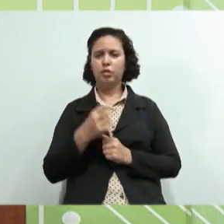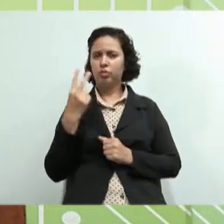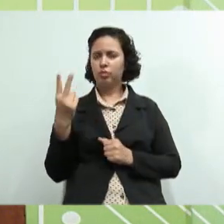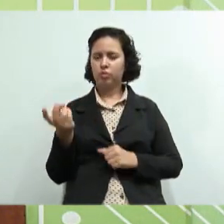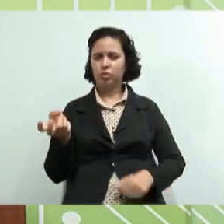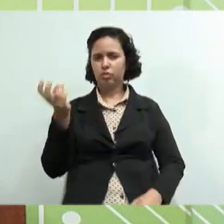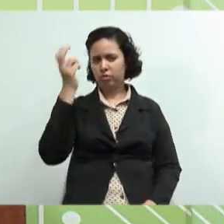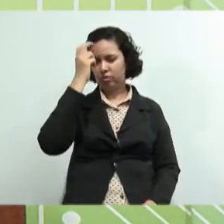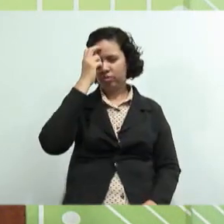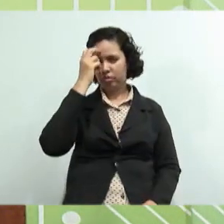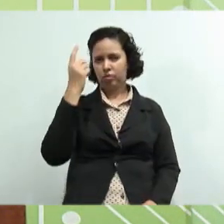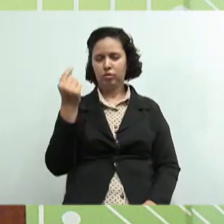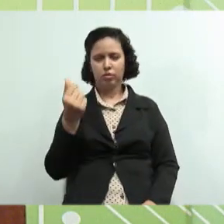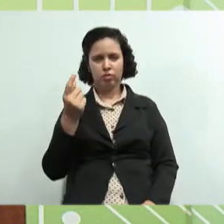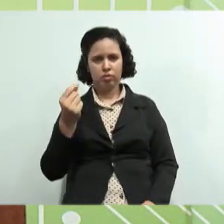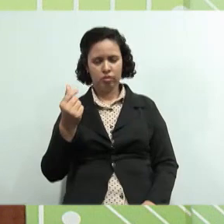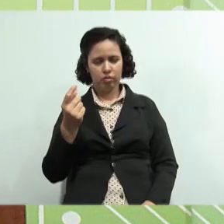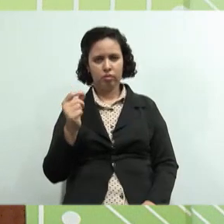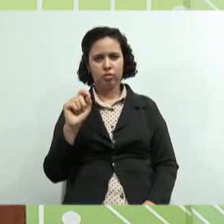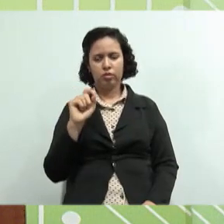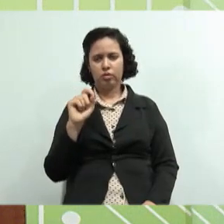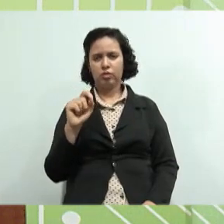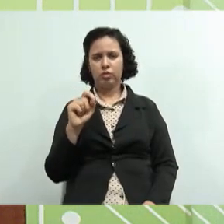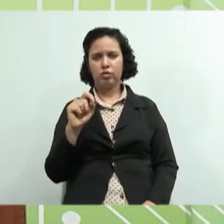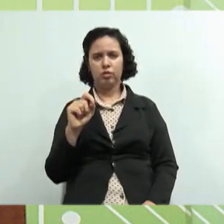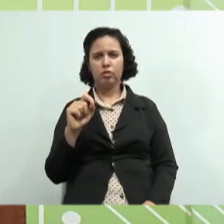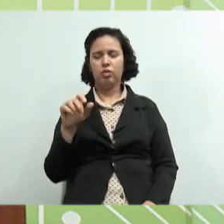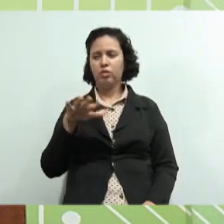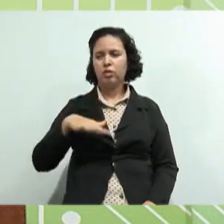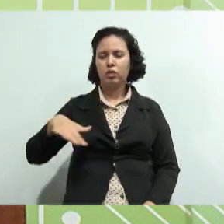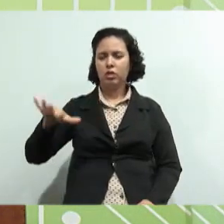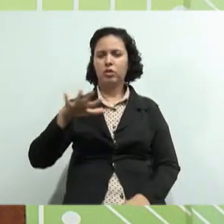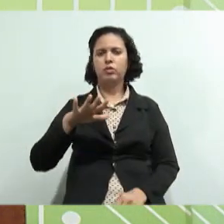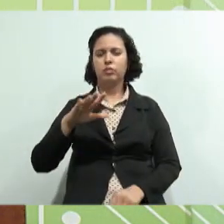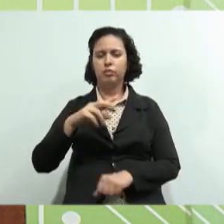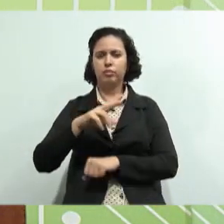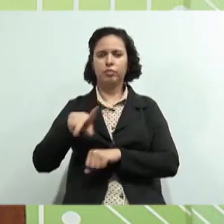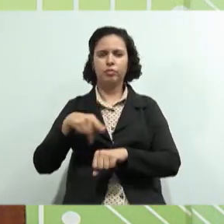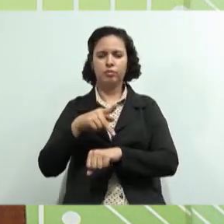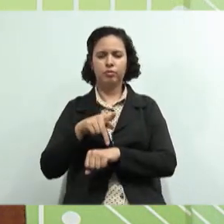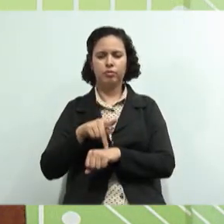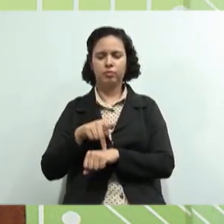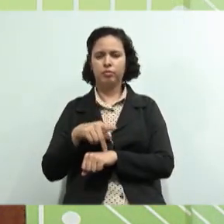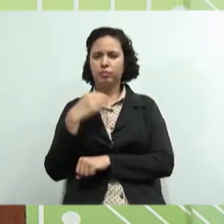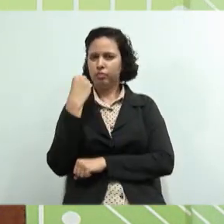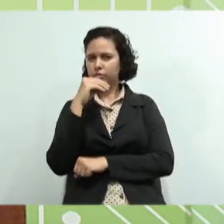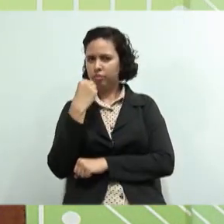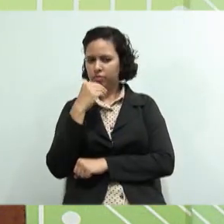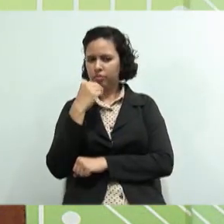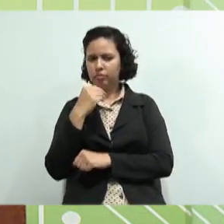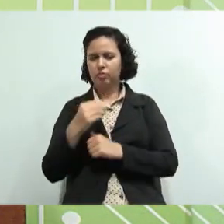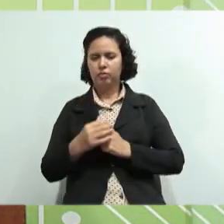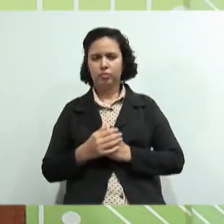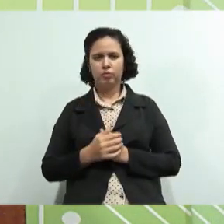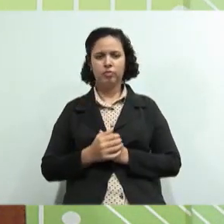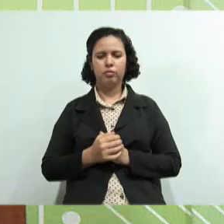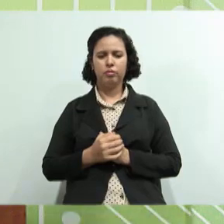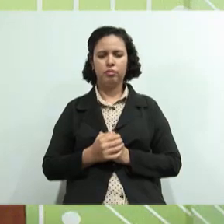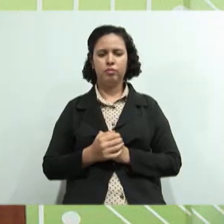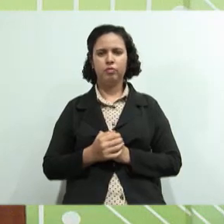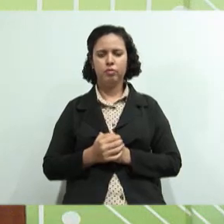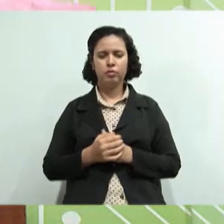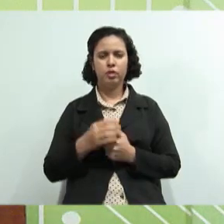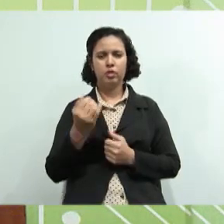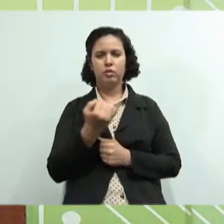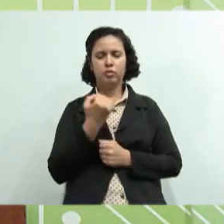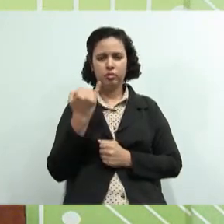estão com um preço bastante vantajoso no mercado internacional e são as culturas preferidas das grandes fazendas atualmente. Isso é